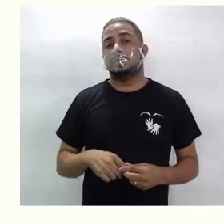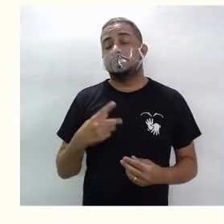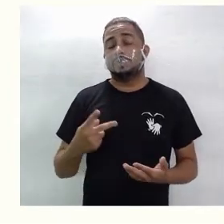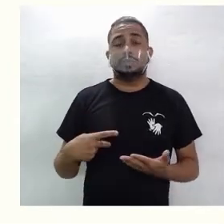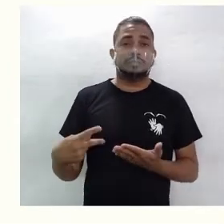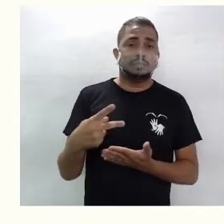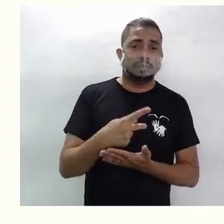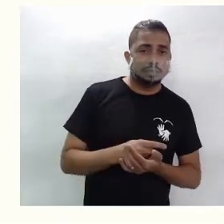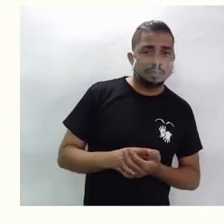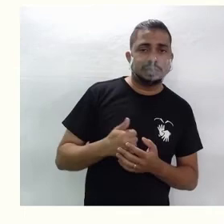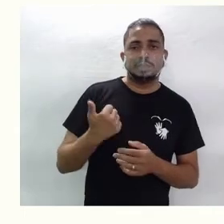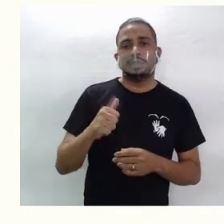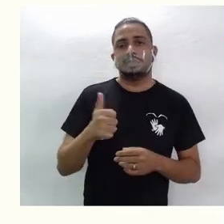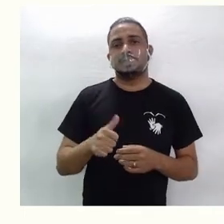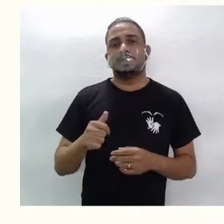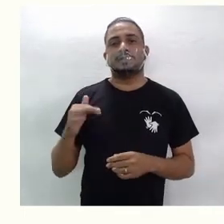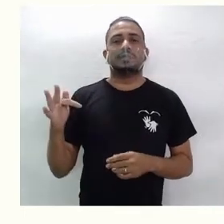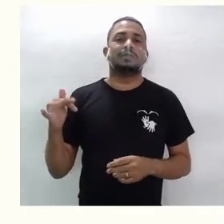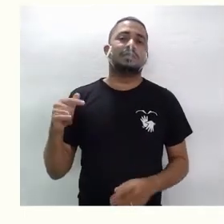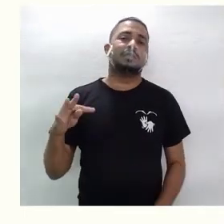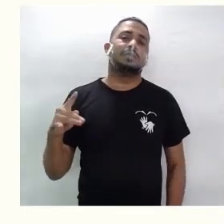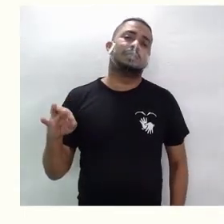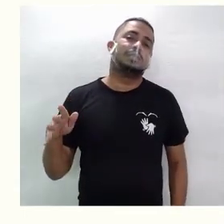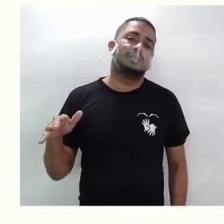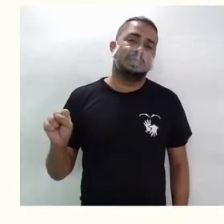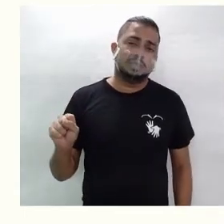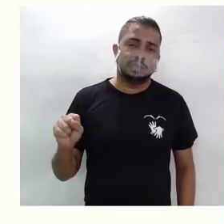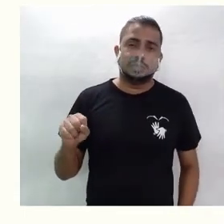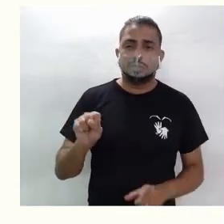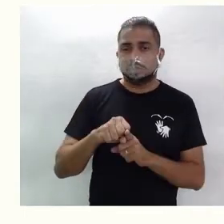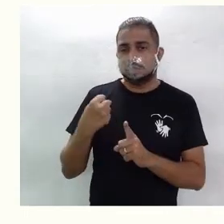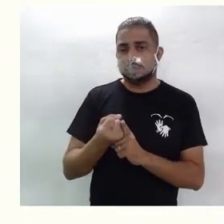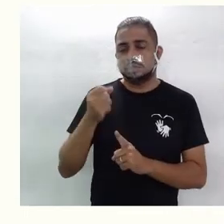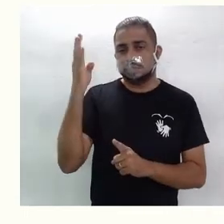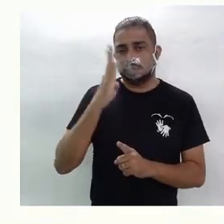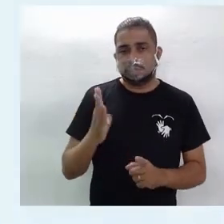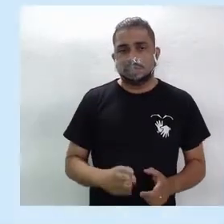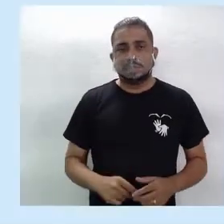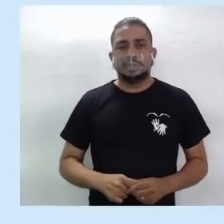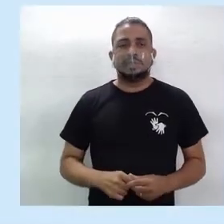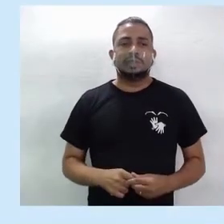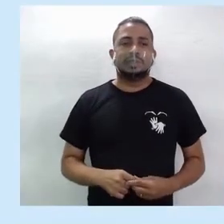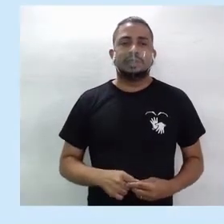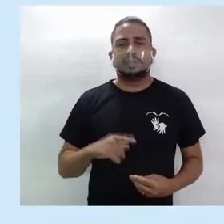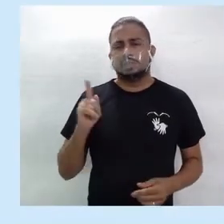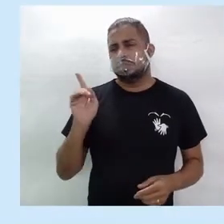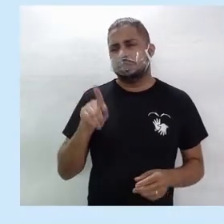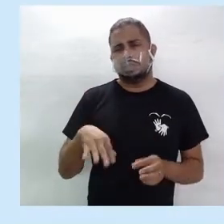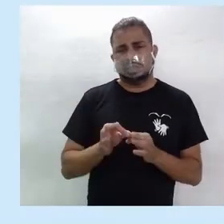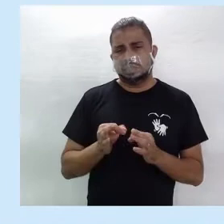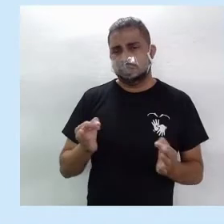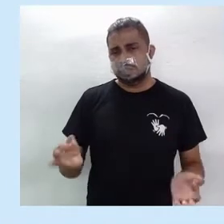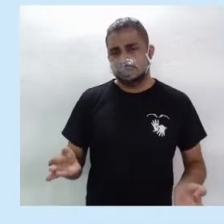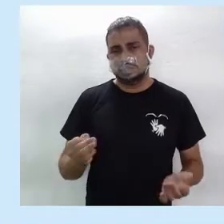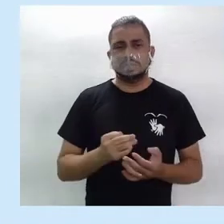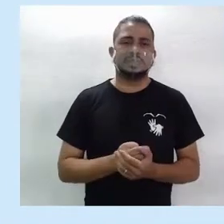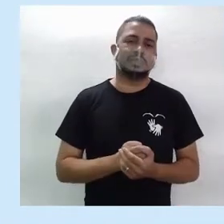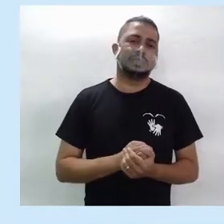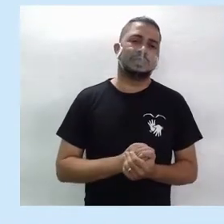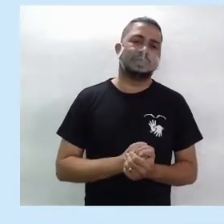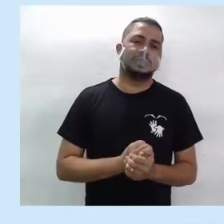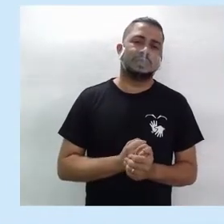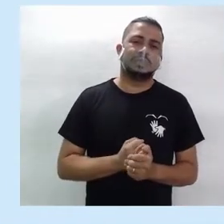é um mapa que analisa fatores sociais brasileiros, tá? Olha para mim, gente. É um mapa bem simples, tá? Mas que